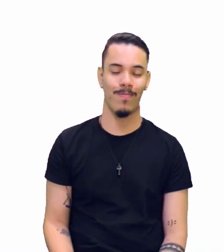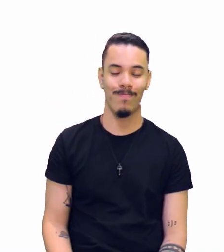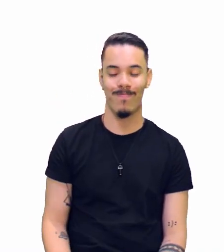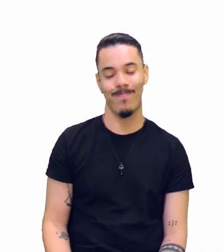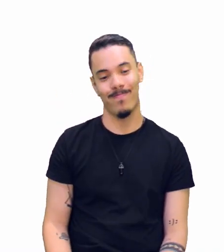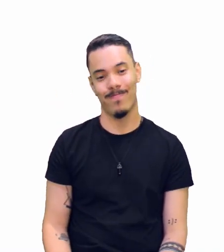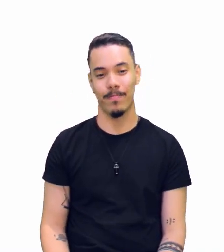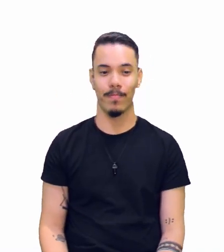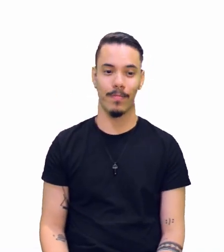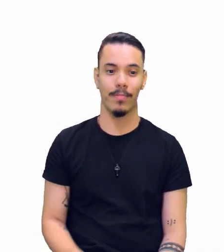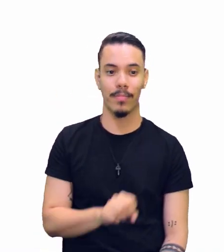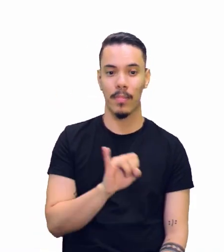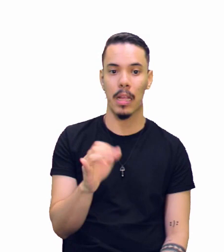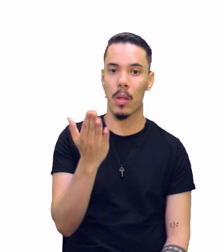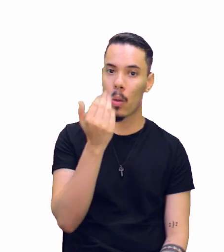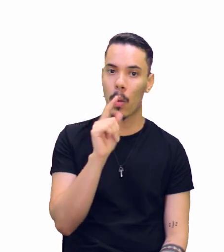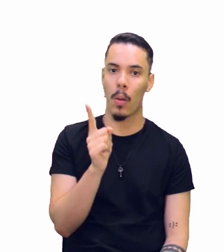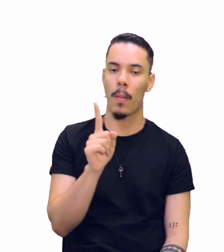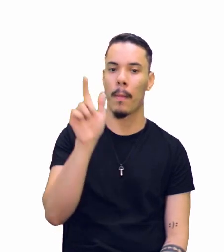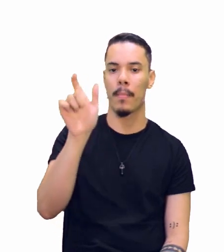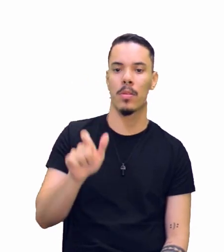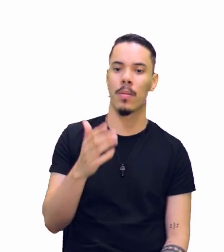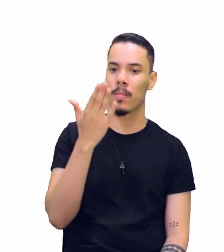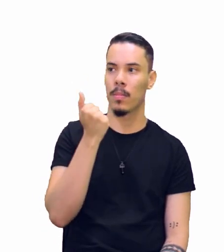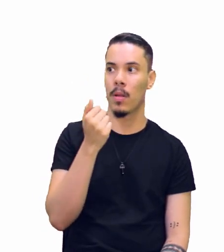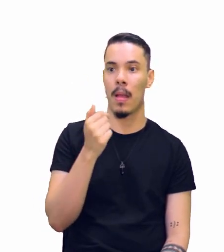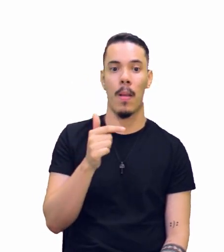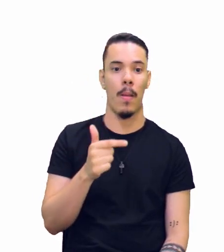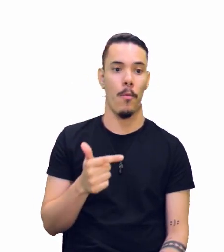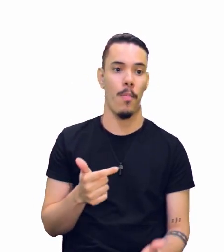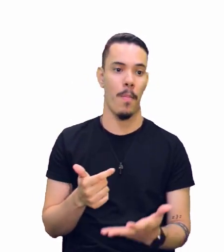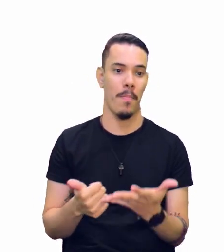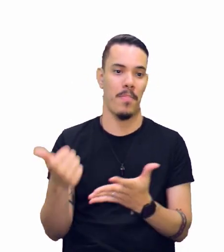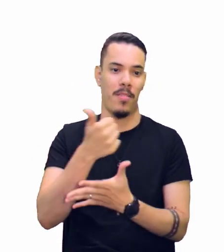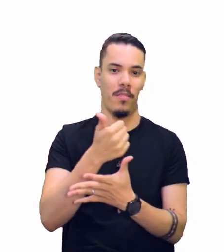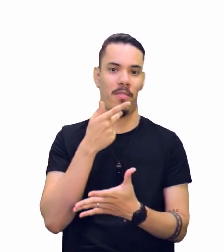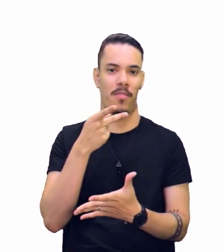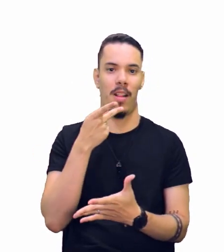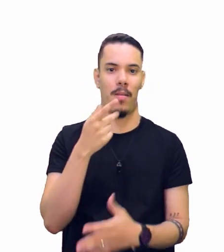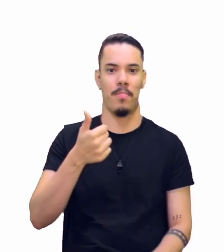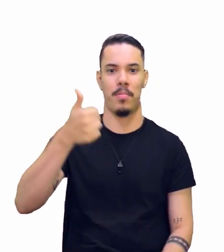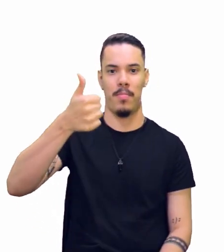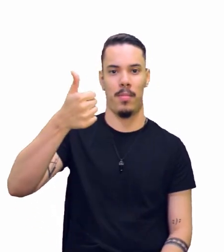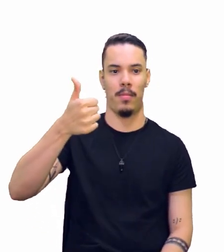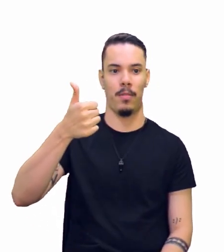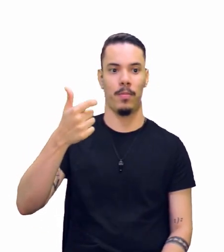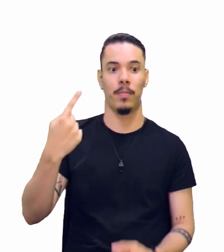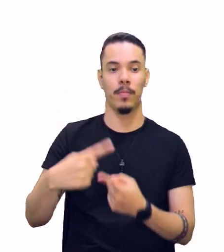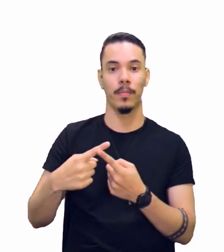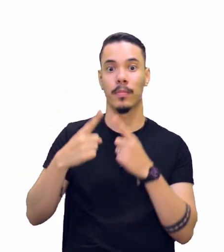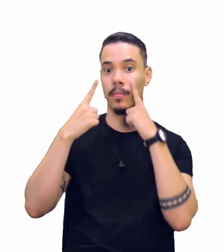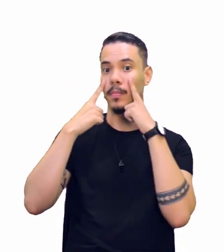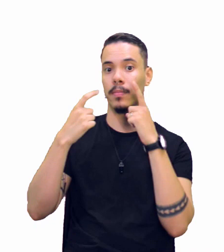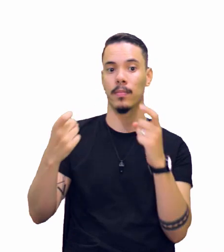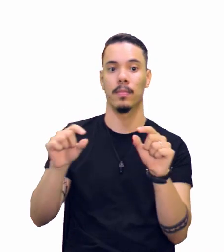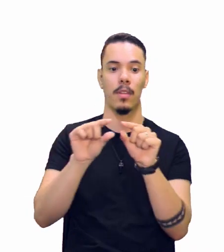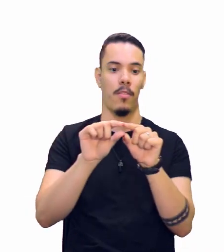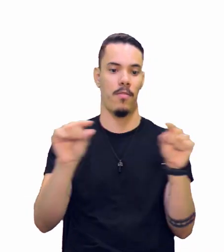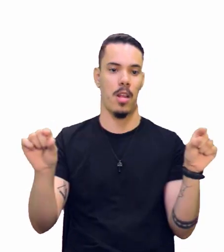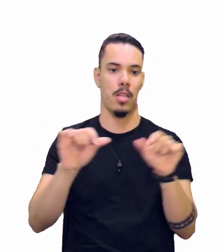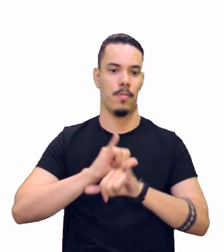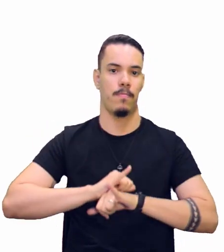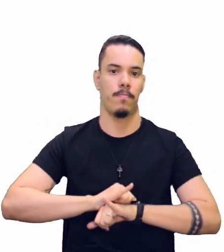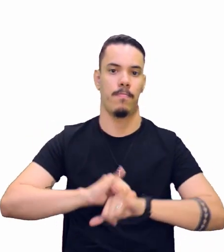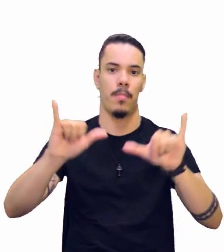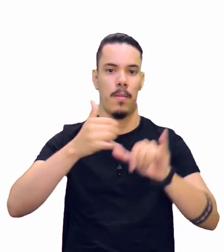Ou se não comem, as pessoas morrem. Então eu prefiro 1000 vezes falar desta forma, porque eu acho que fica mais interessante. A mensagem